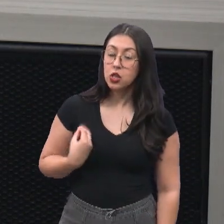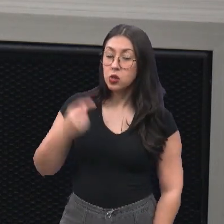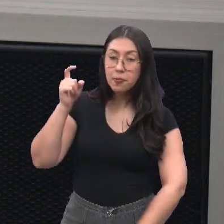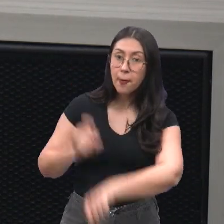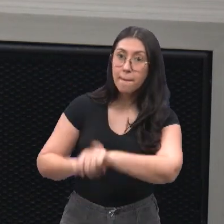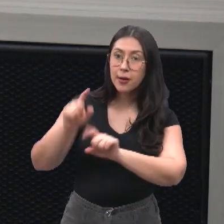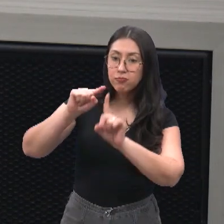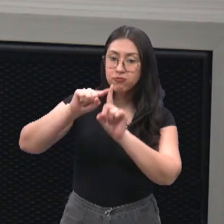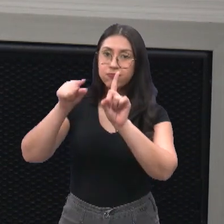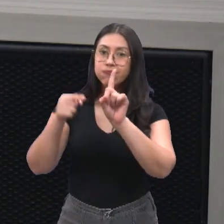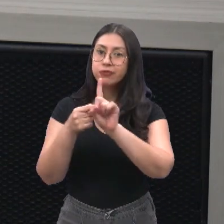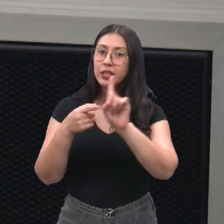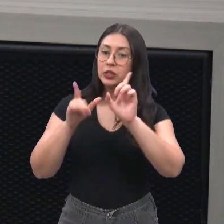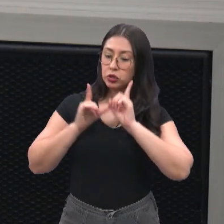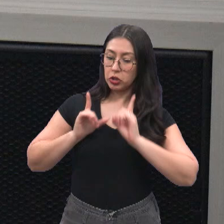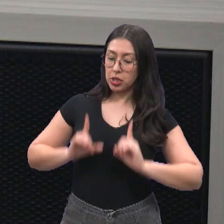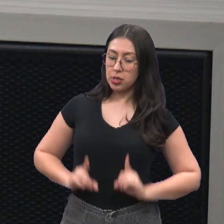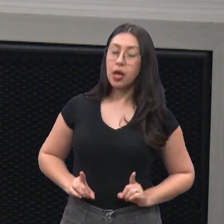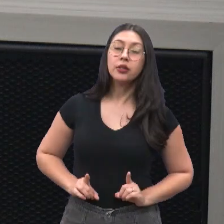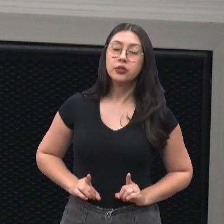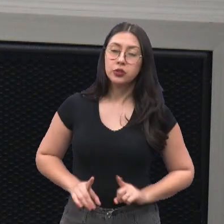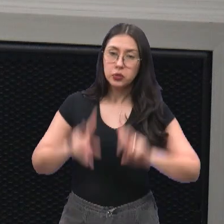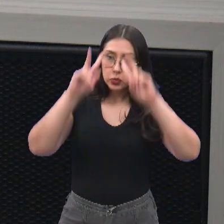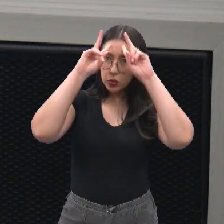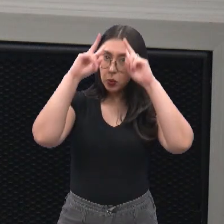a dignidade da pessoa humana,